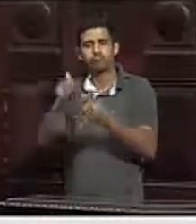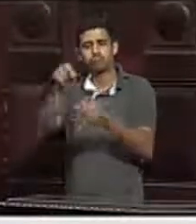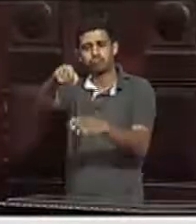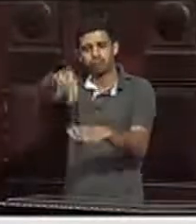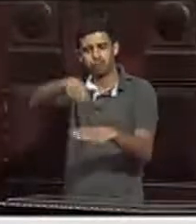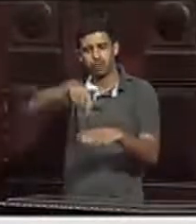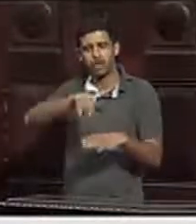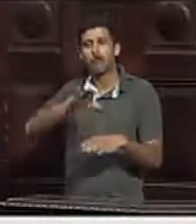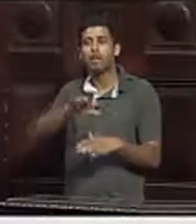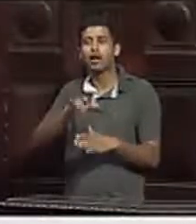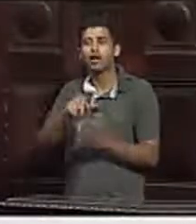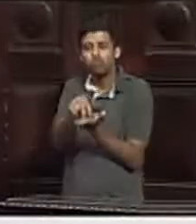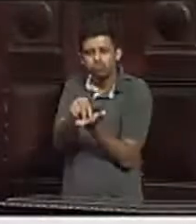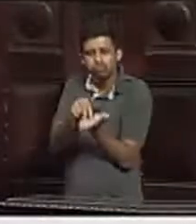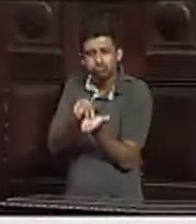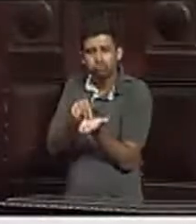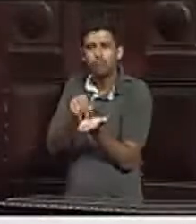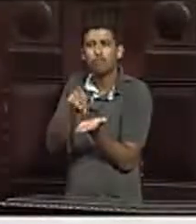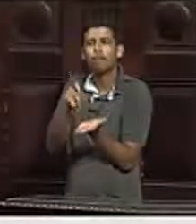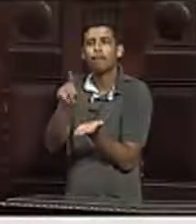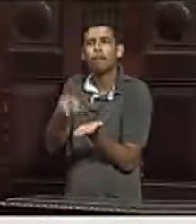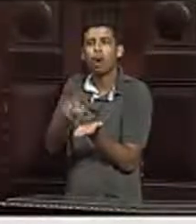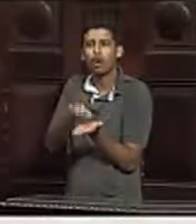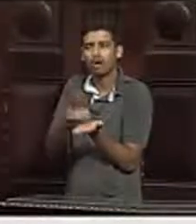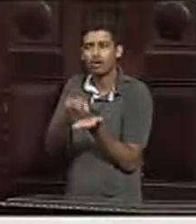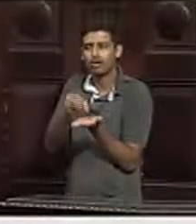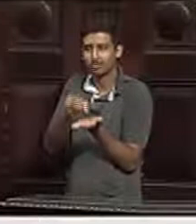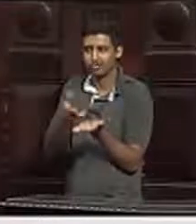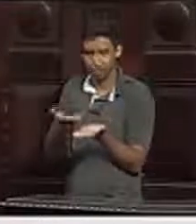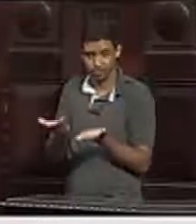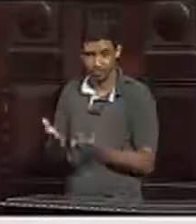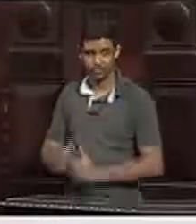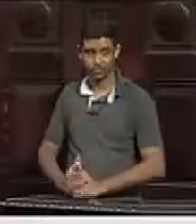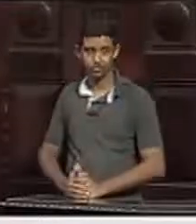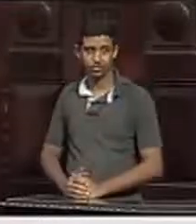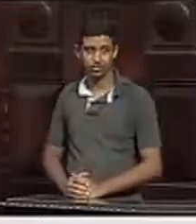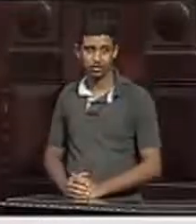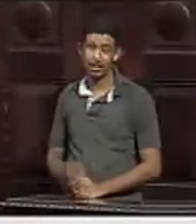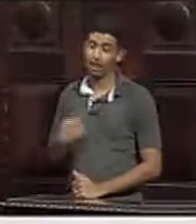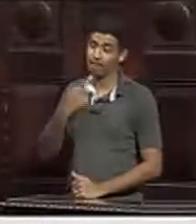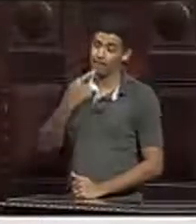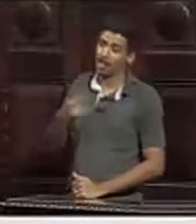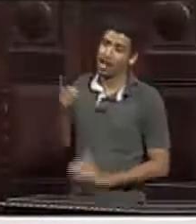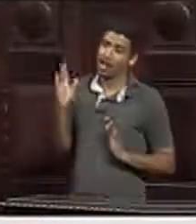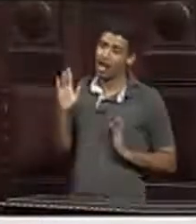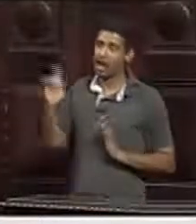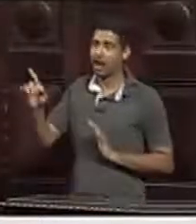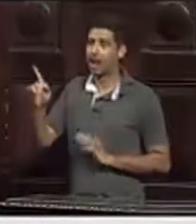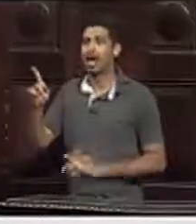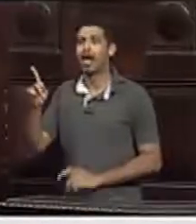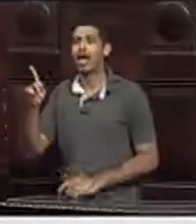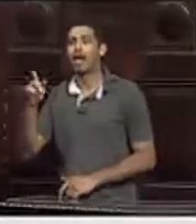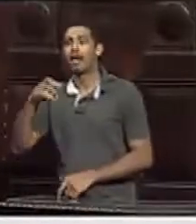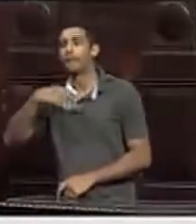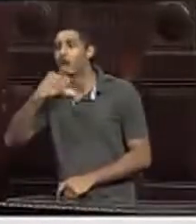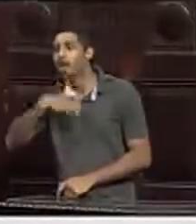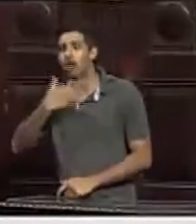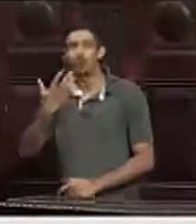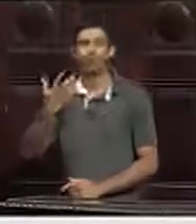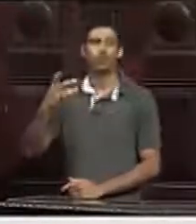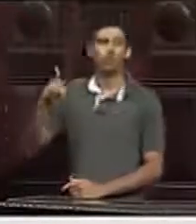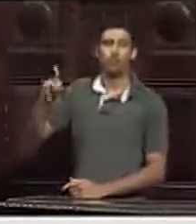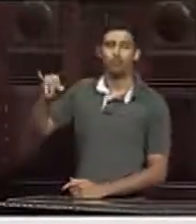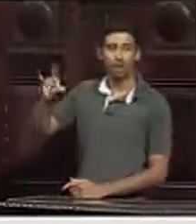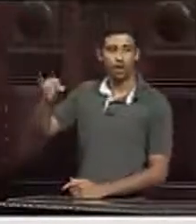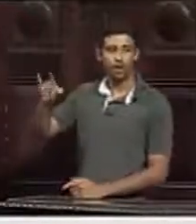E a cocaína? Diz assim, Colômbia, Bolívia, Peru. Lá